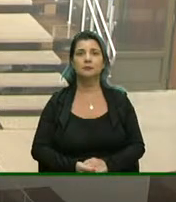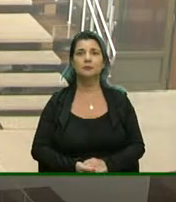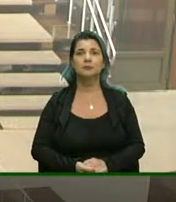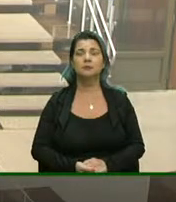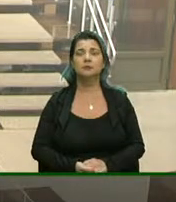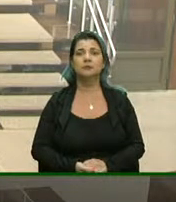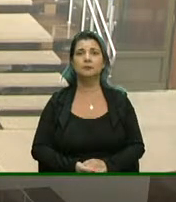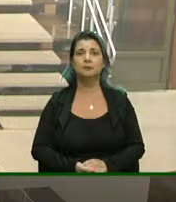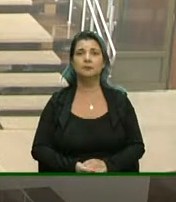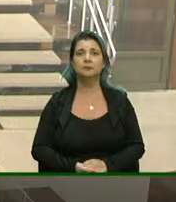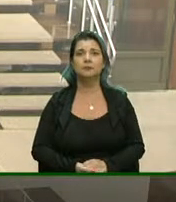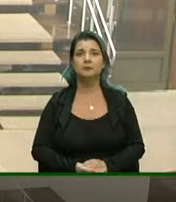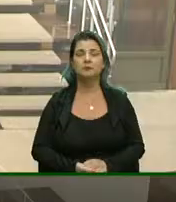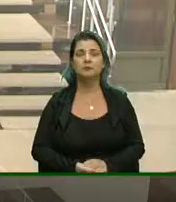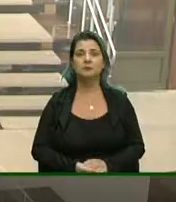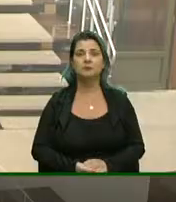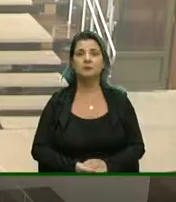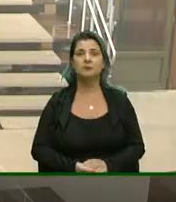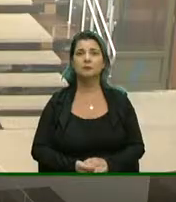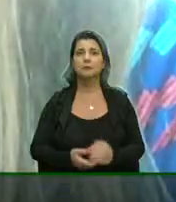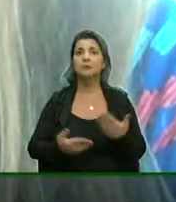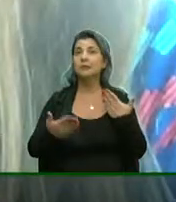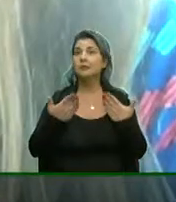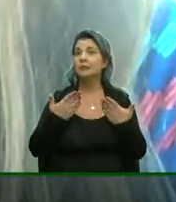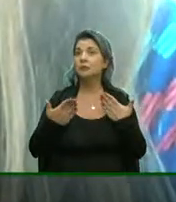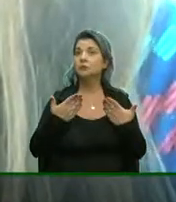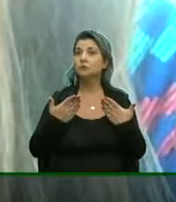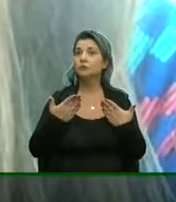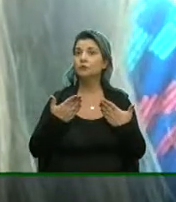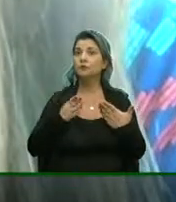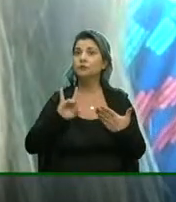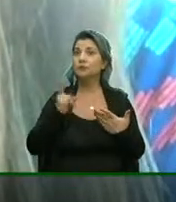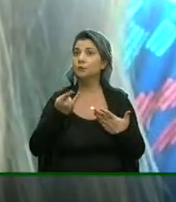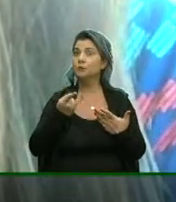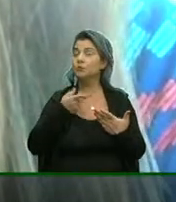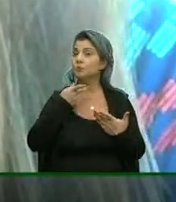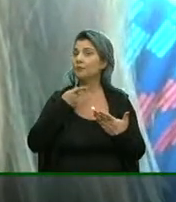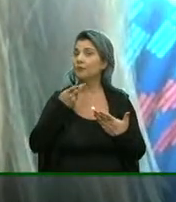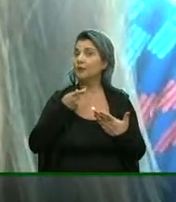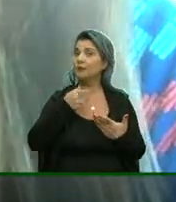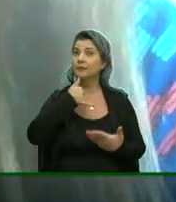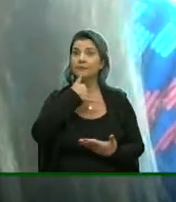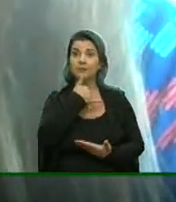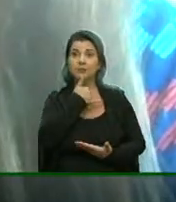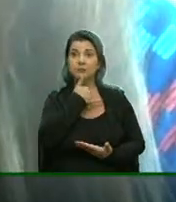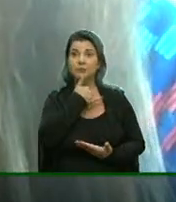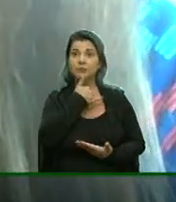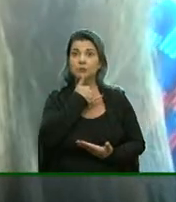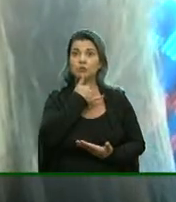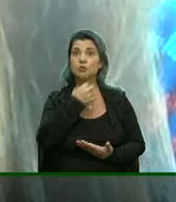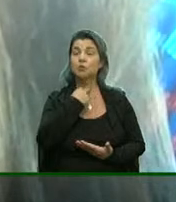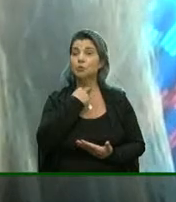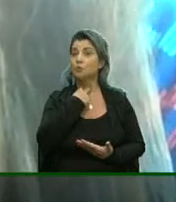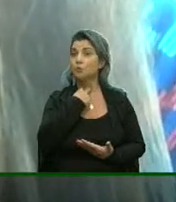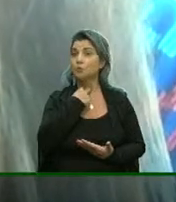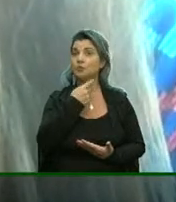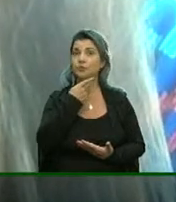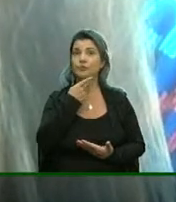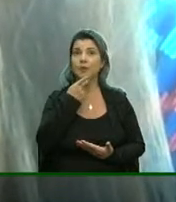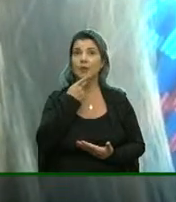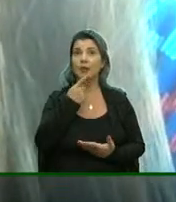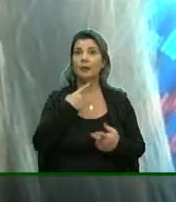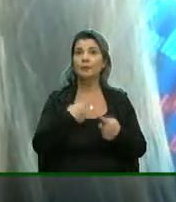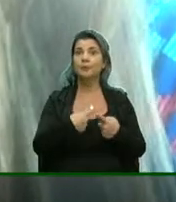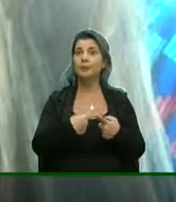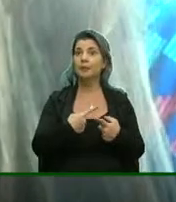aqui, referente à fala da última fala do deputado Frederico Antunes. Infelizmente, eu não pude falar em seguida,